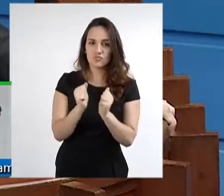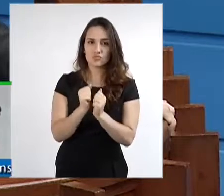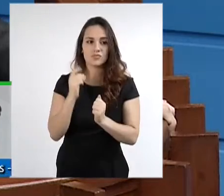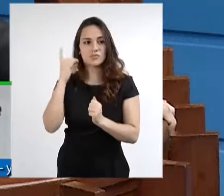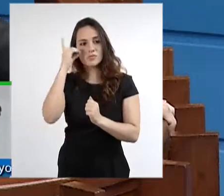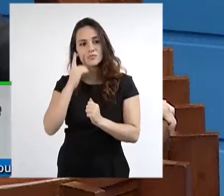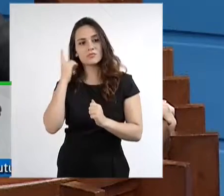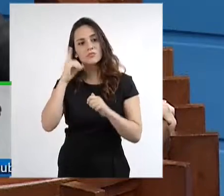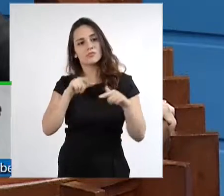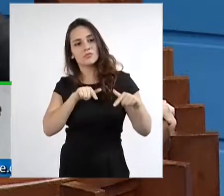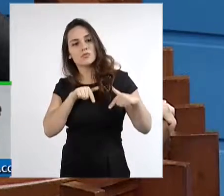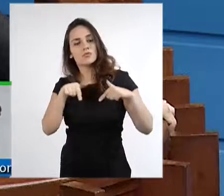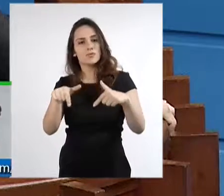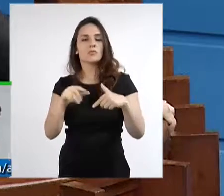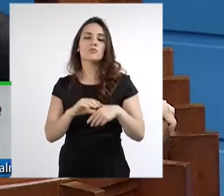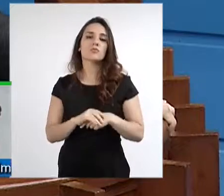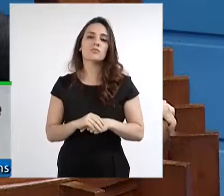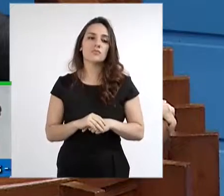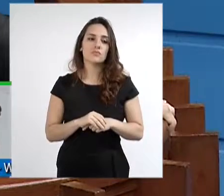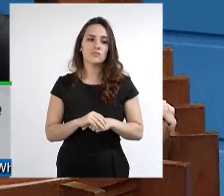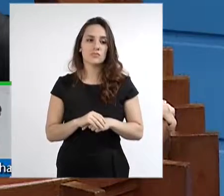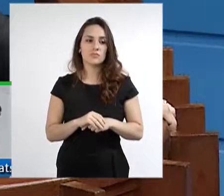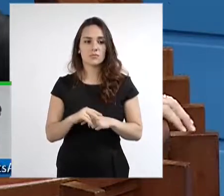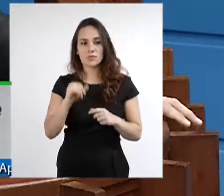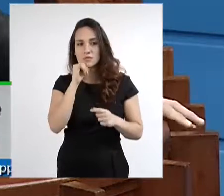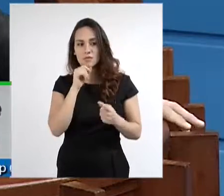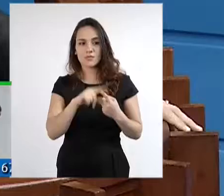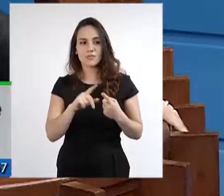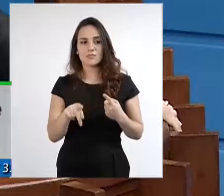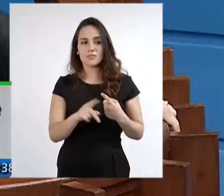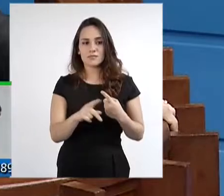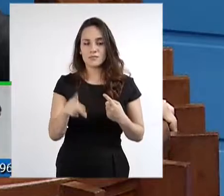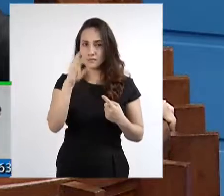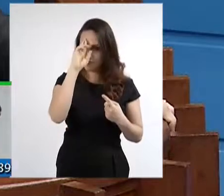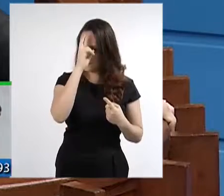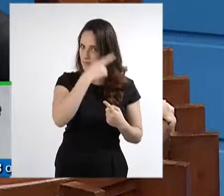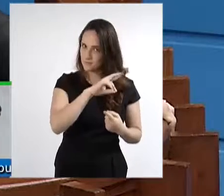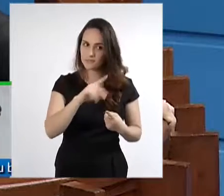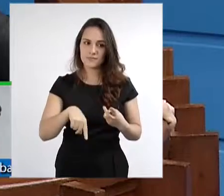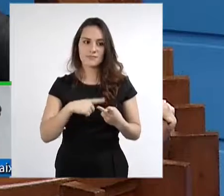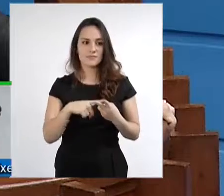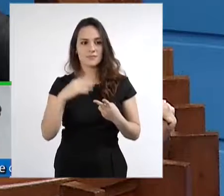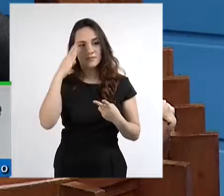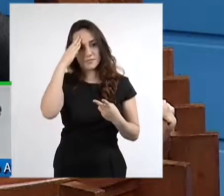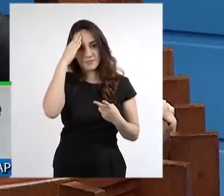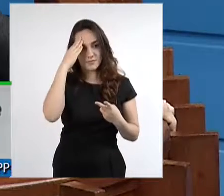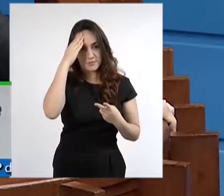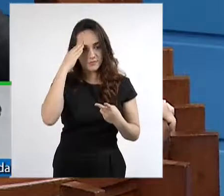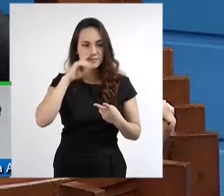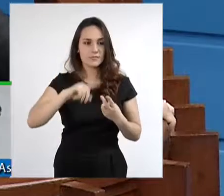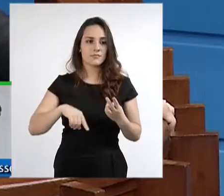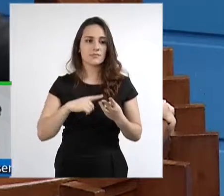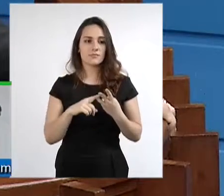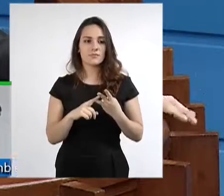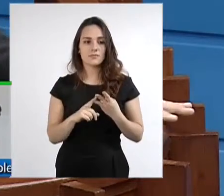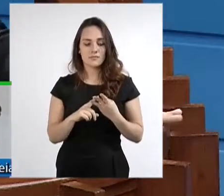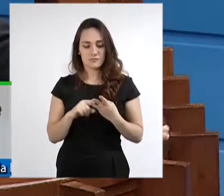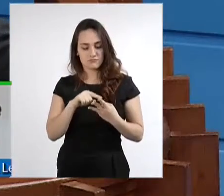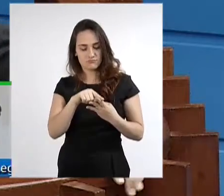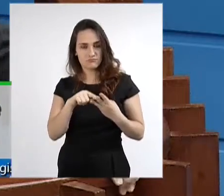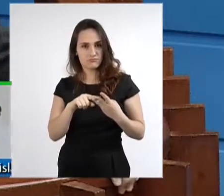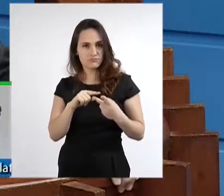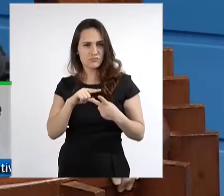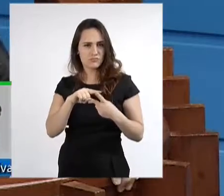estão militando nessa área, como o professor Rinaldo, o deputado Barbosinha, que